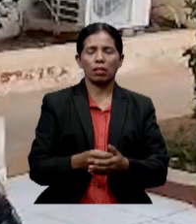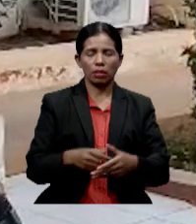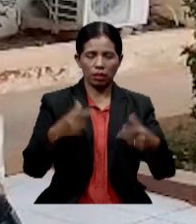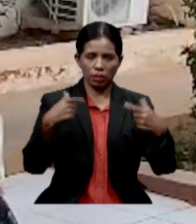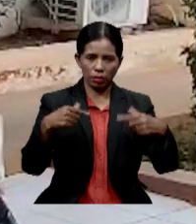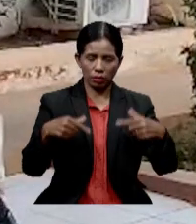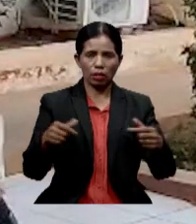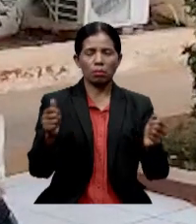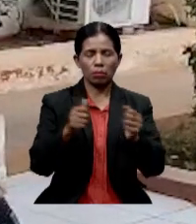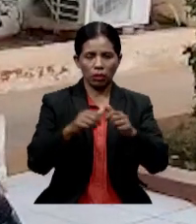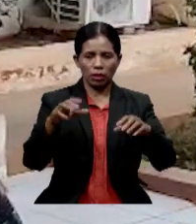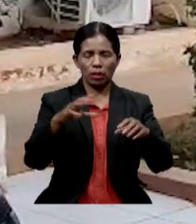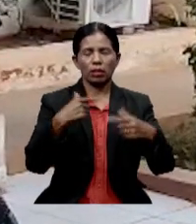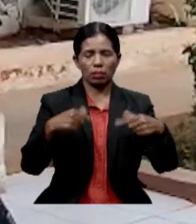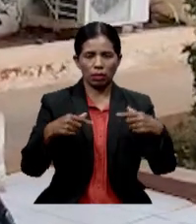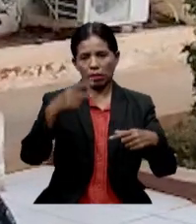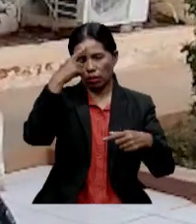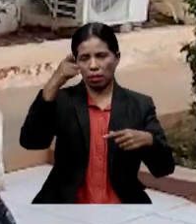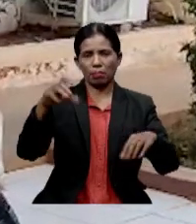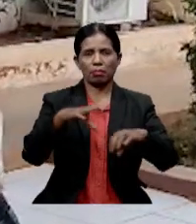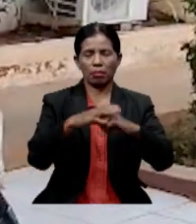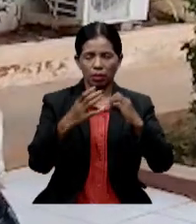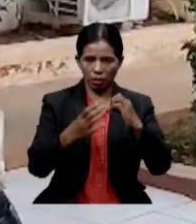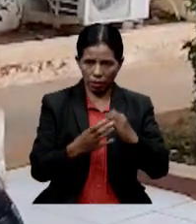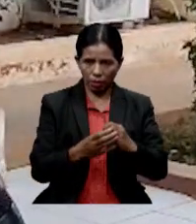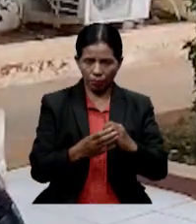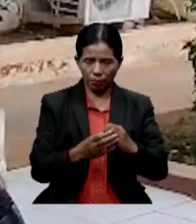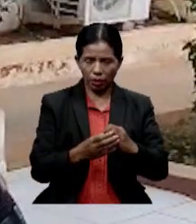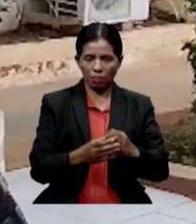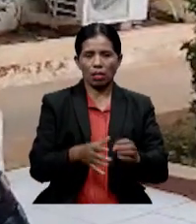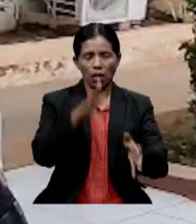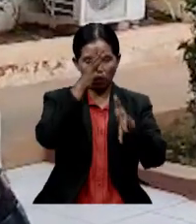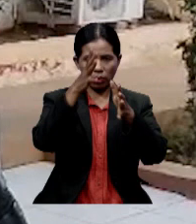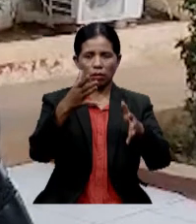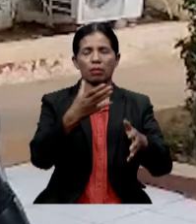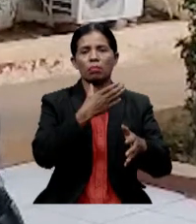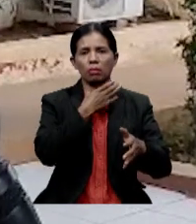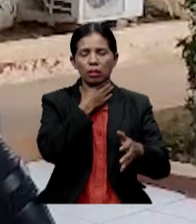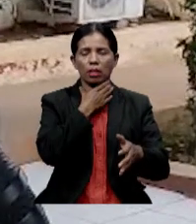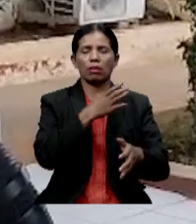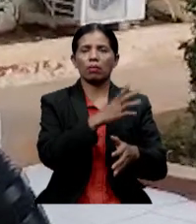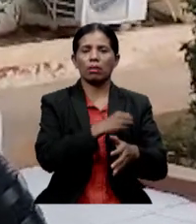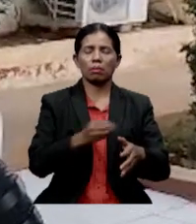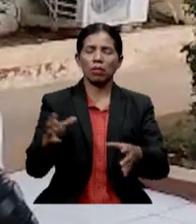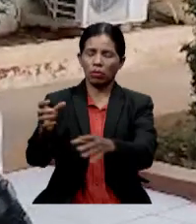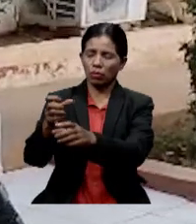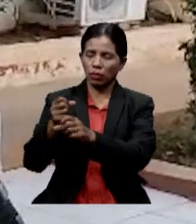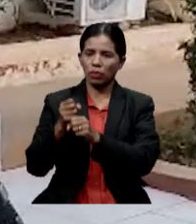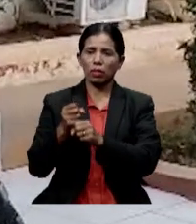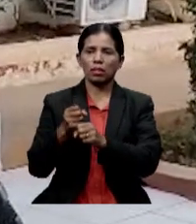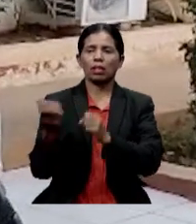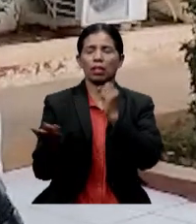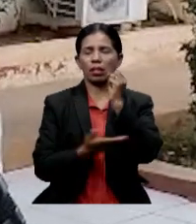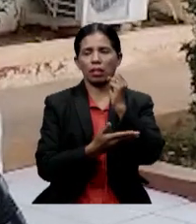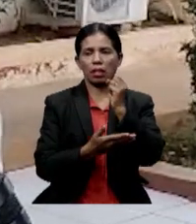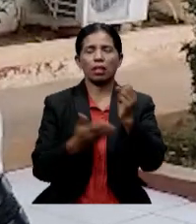mal ho rai ikus mai nya vo ne buti ne kakoro nya ba ho katana ta adalaida e kona iha